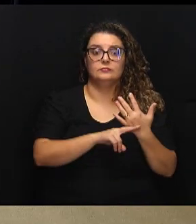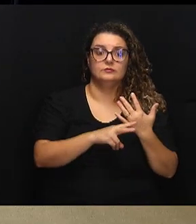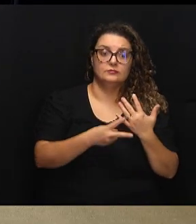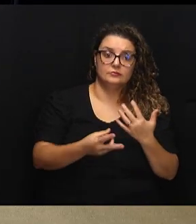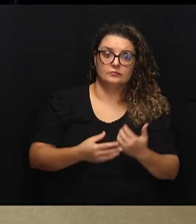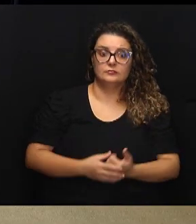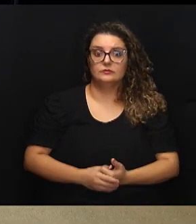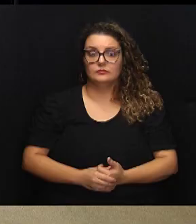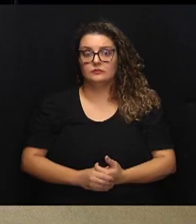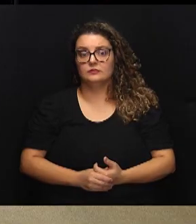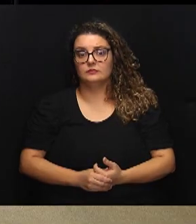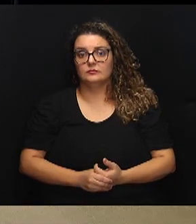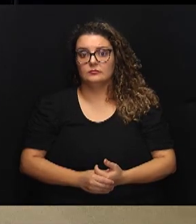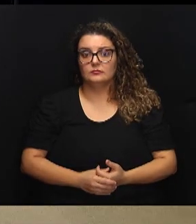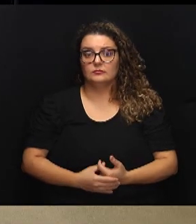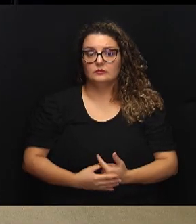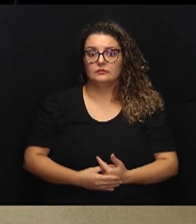sem